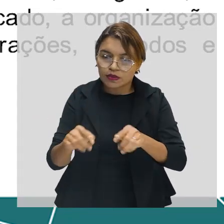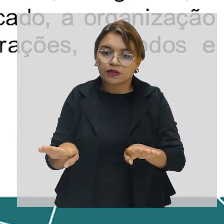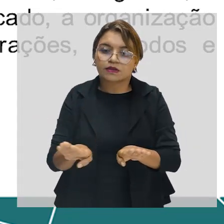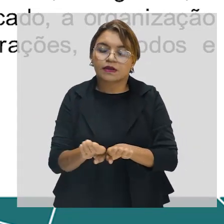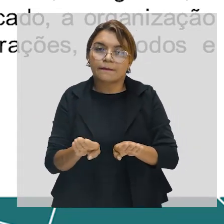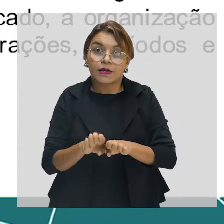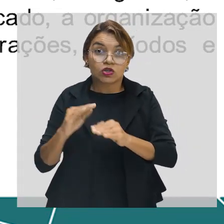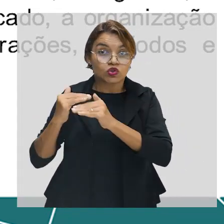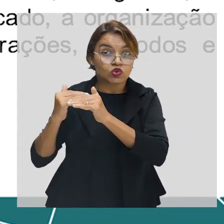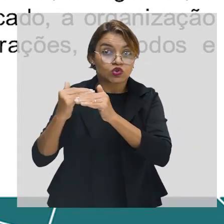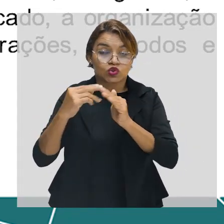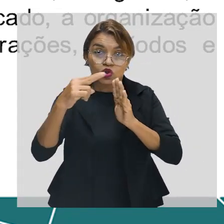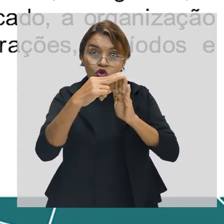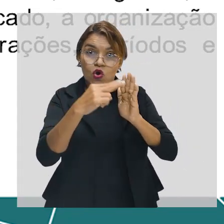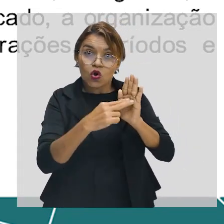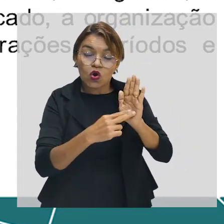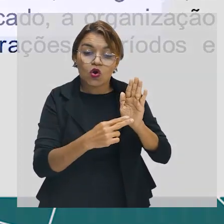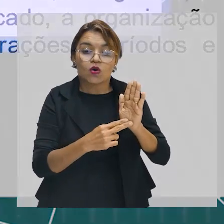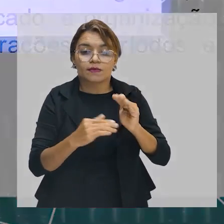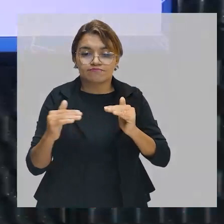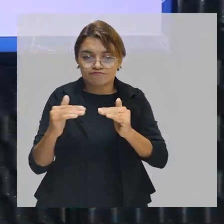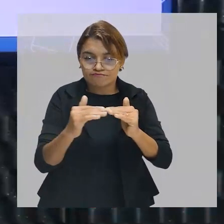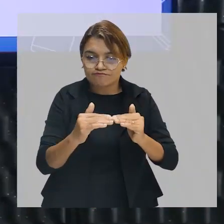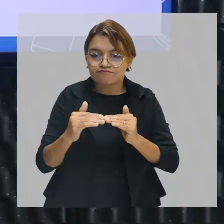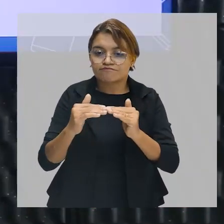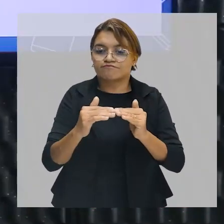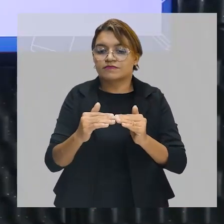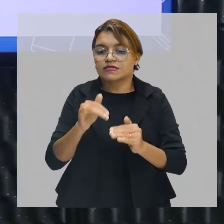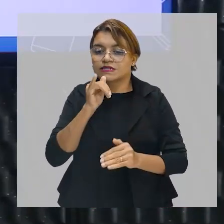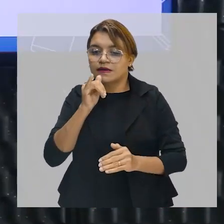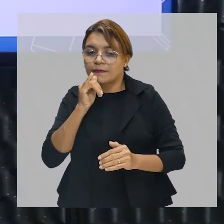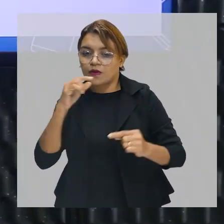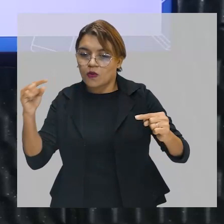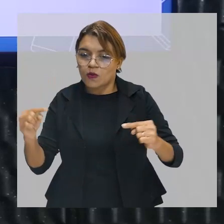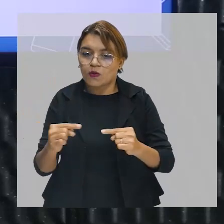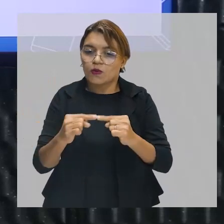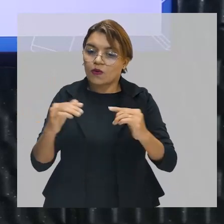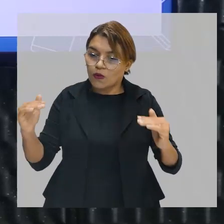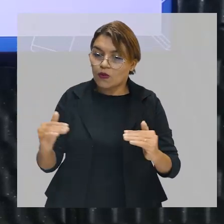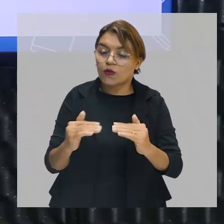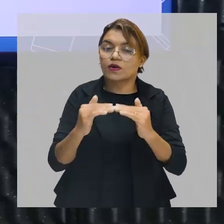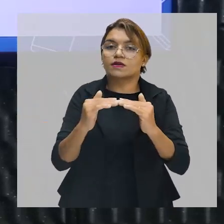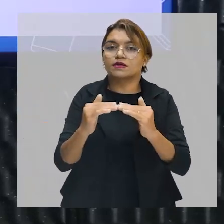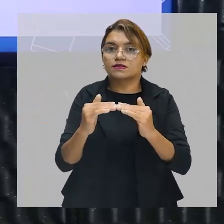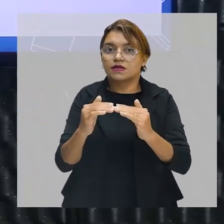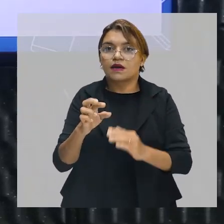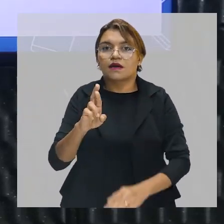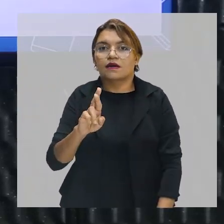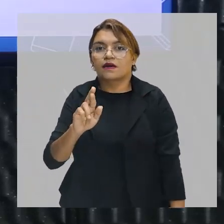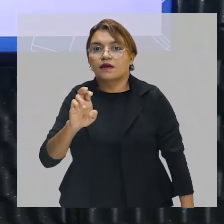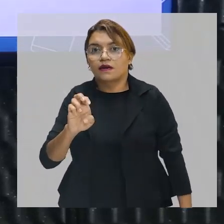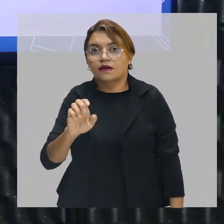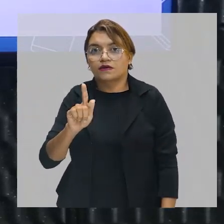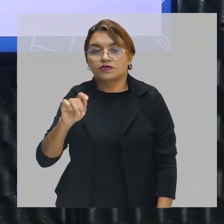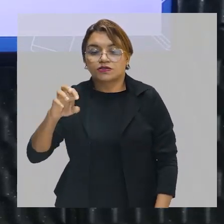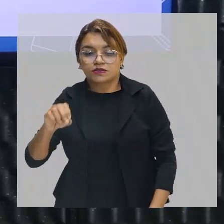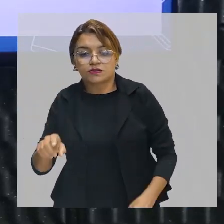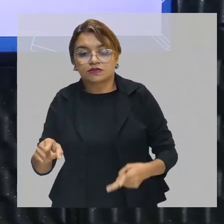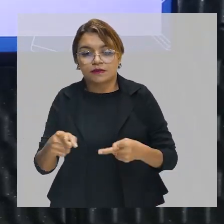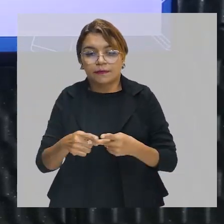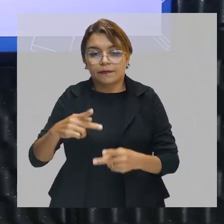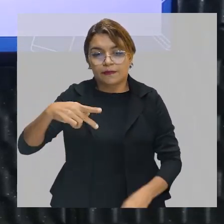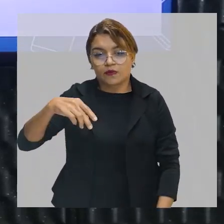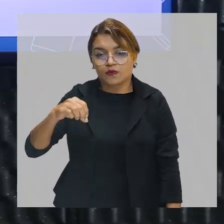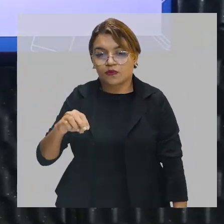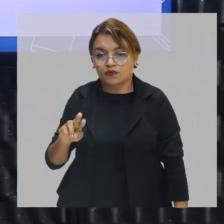de normas, entre elas a concordância, a regência, a pontuação,